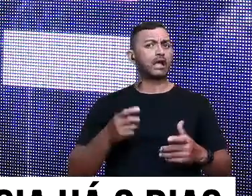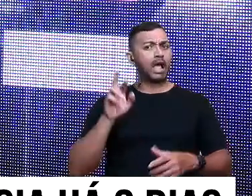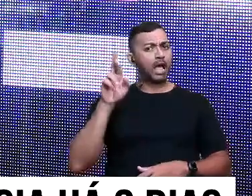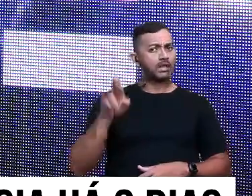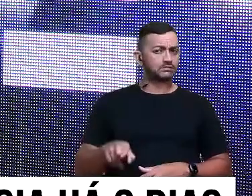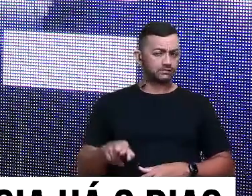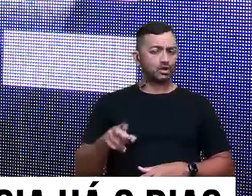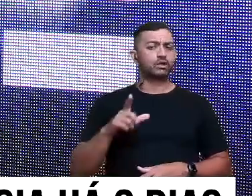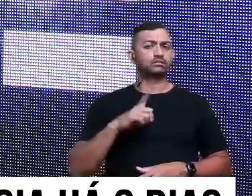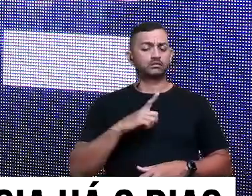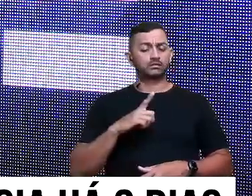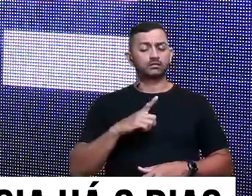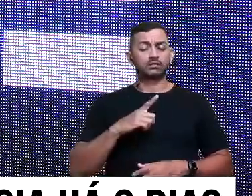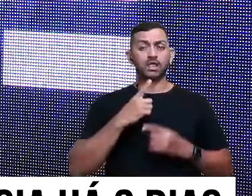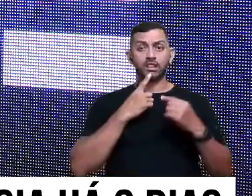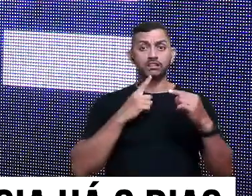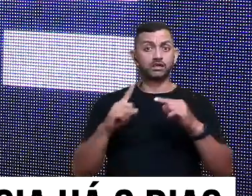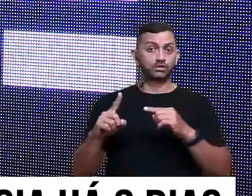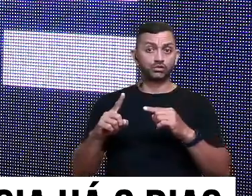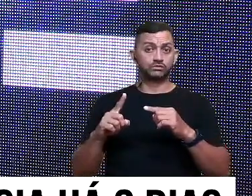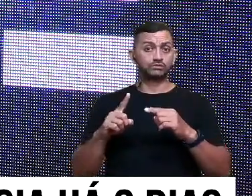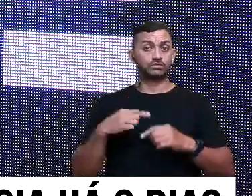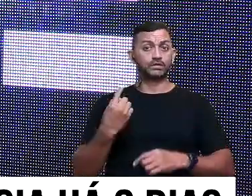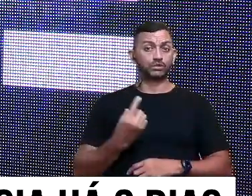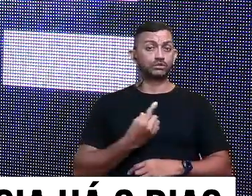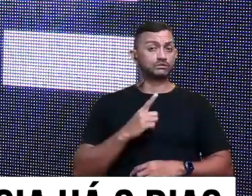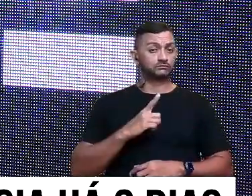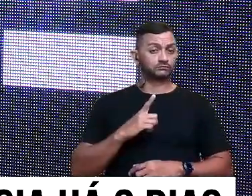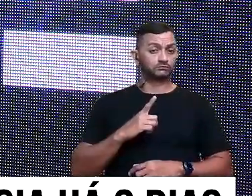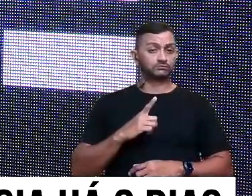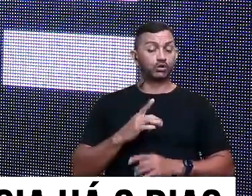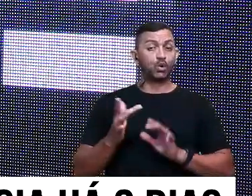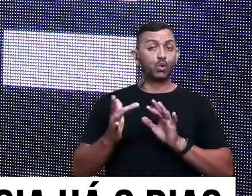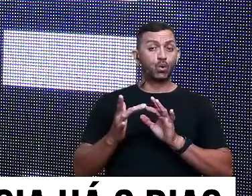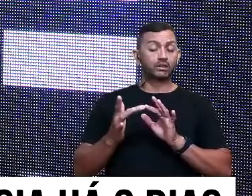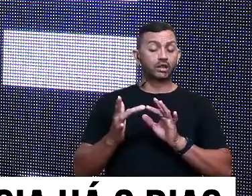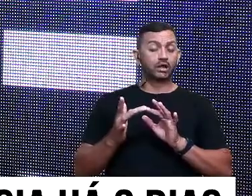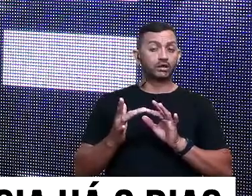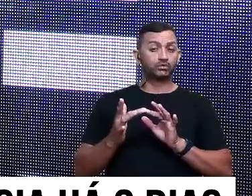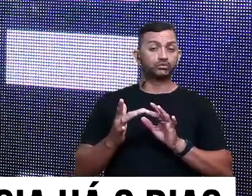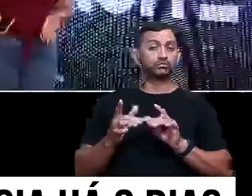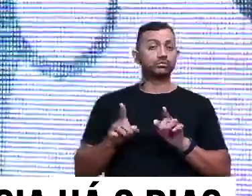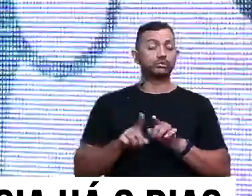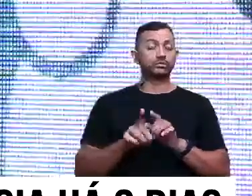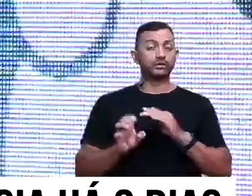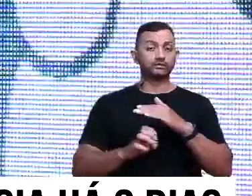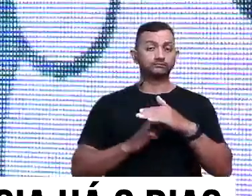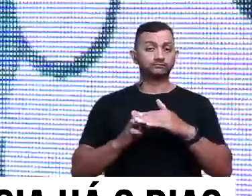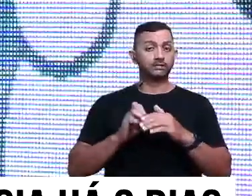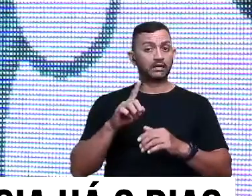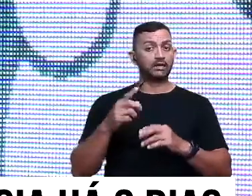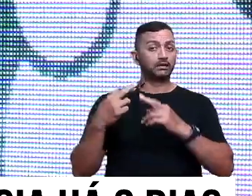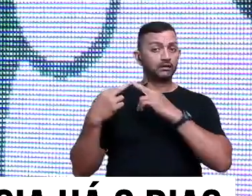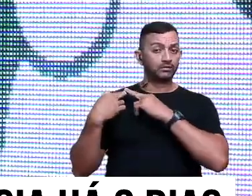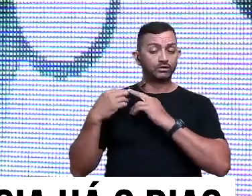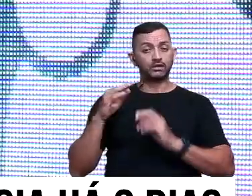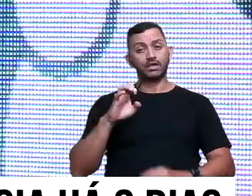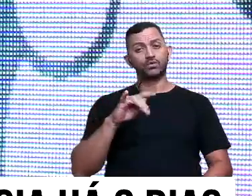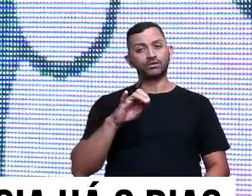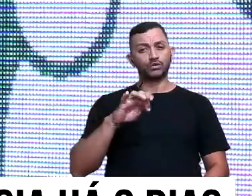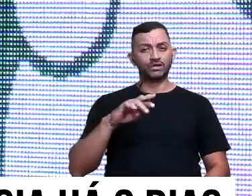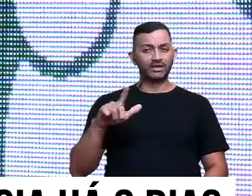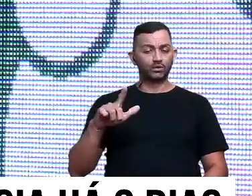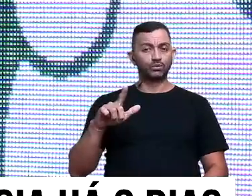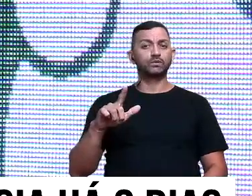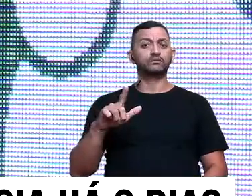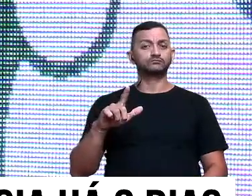com toda a razão de estar fazendo aqui essa denúncia para nós, né? Para nós entrarmos em contato aí também com a empresa responsável, que